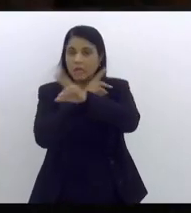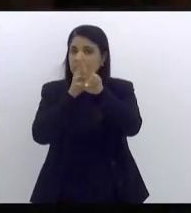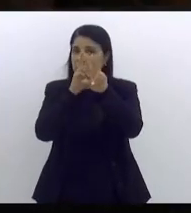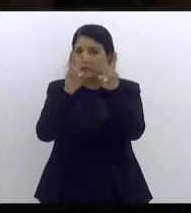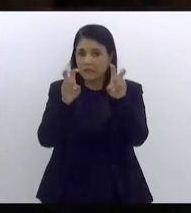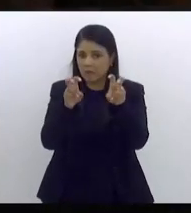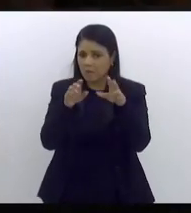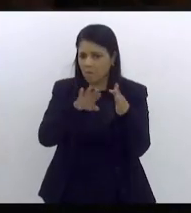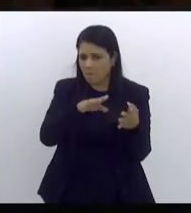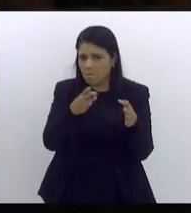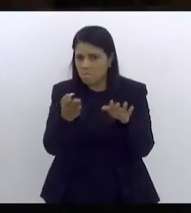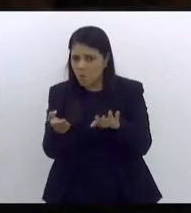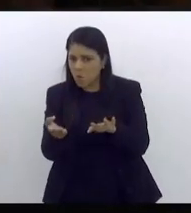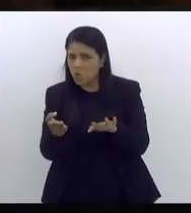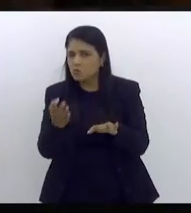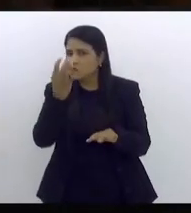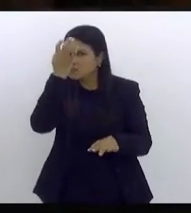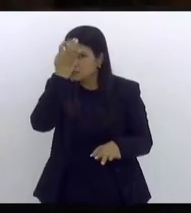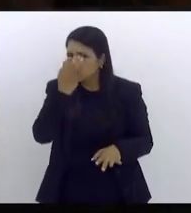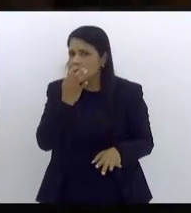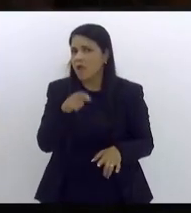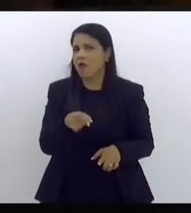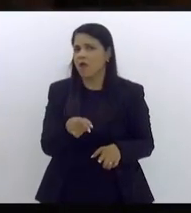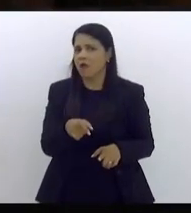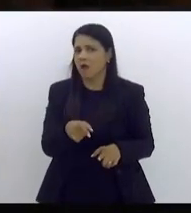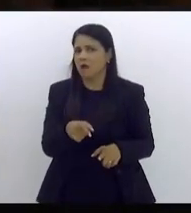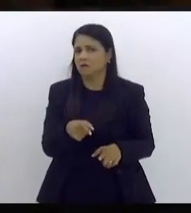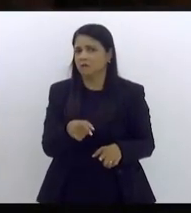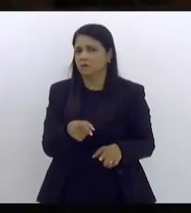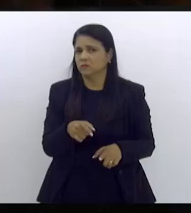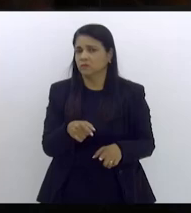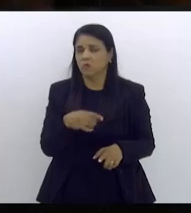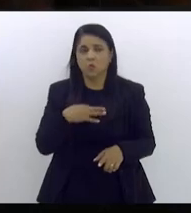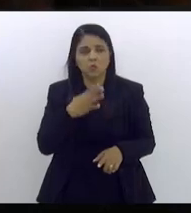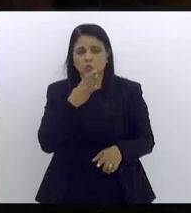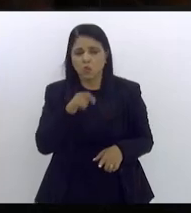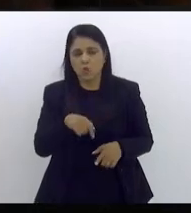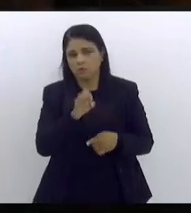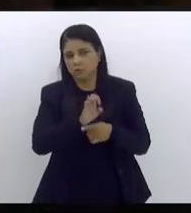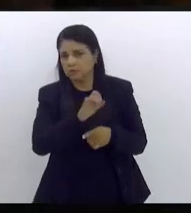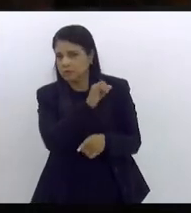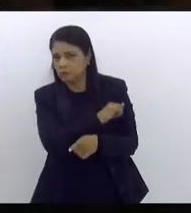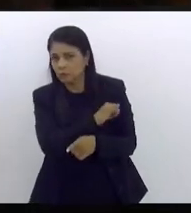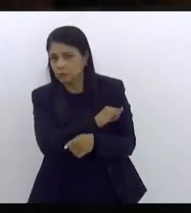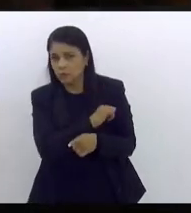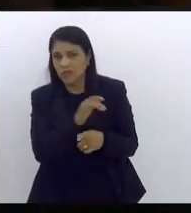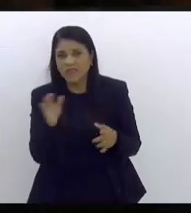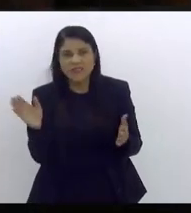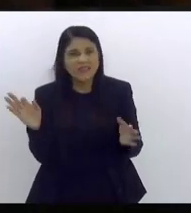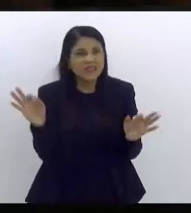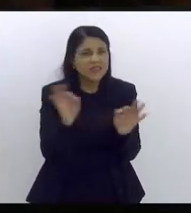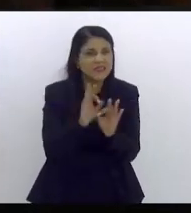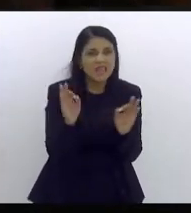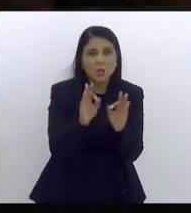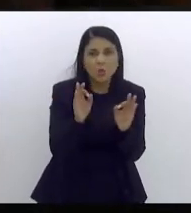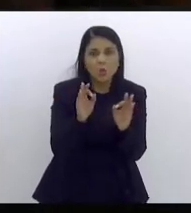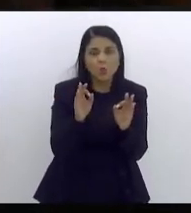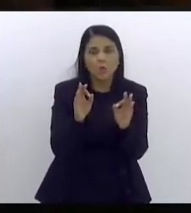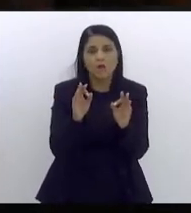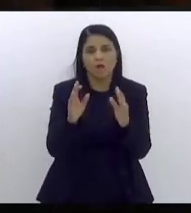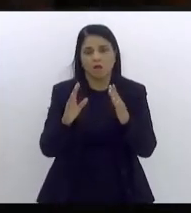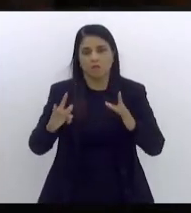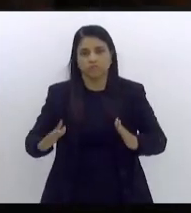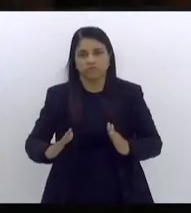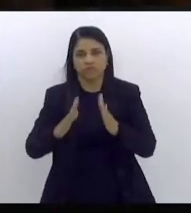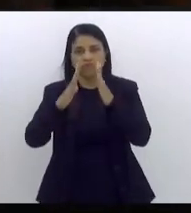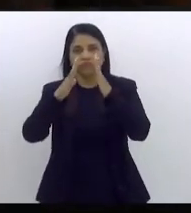grande. Tanto é que eu não conheço no Rio de Janeiro nenhuma casa de candomblé, eu não conheço,